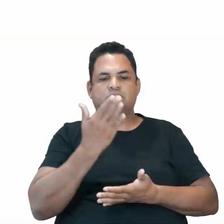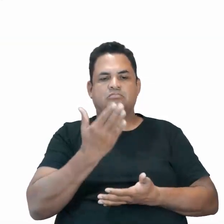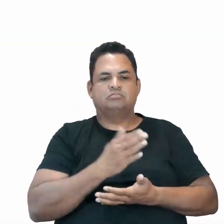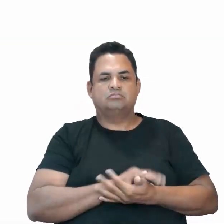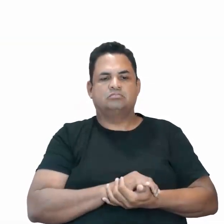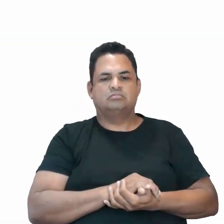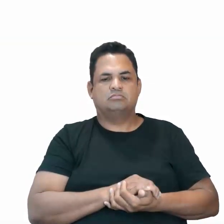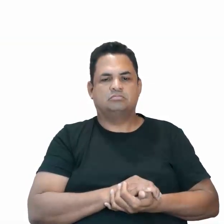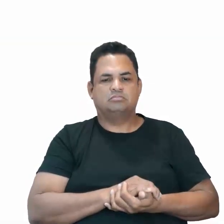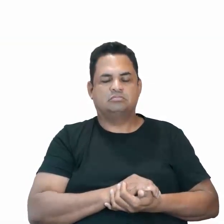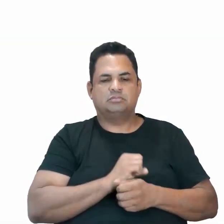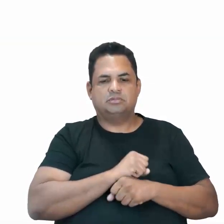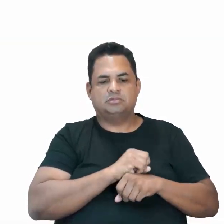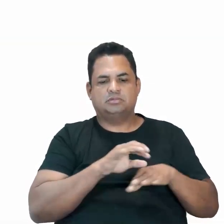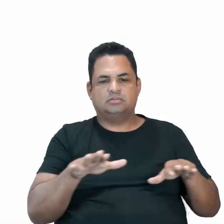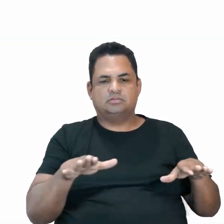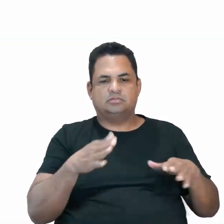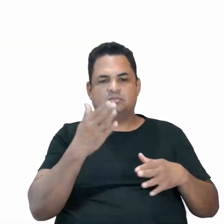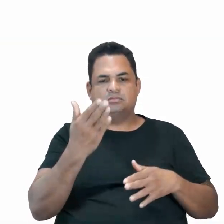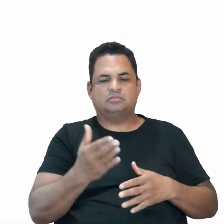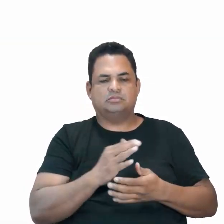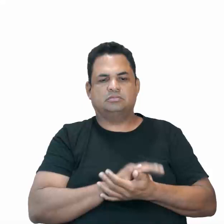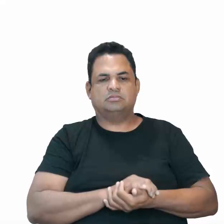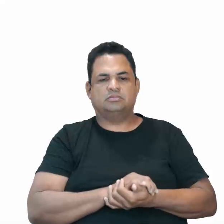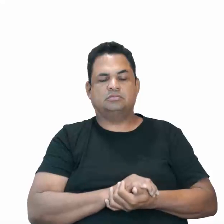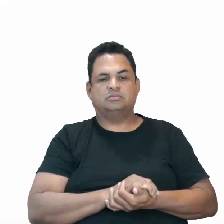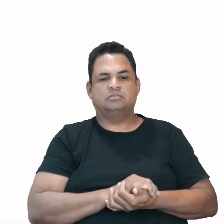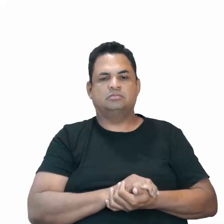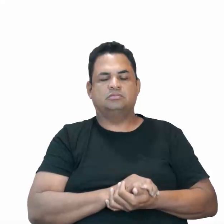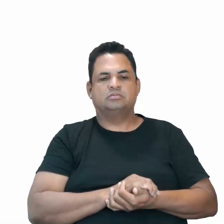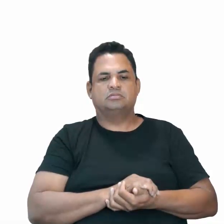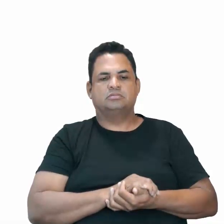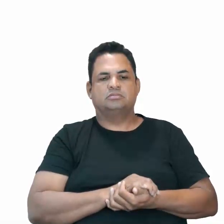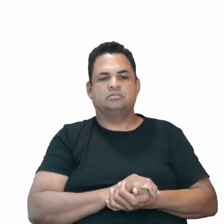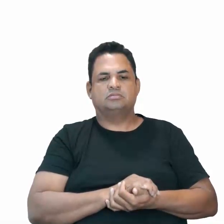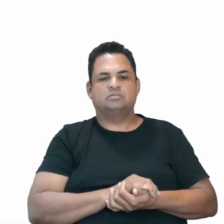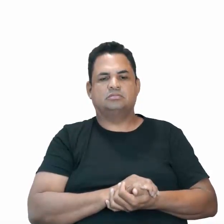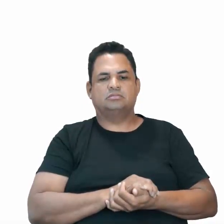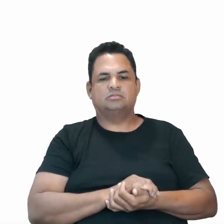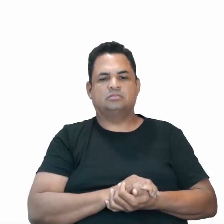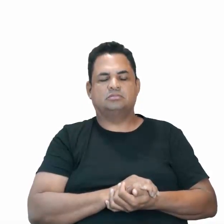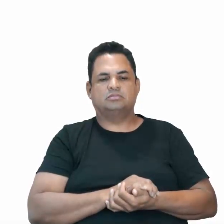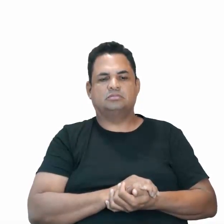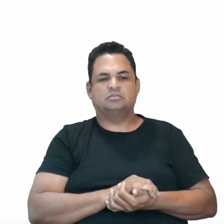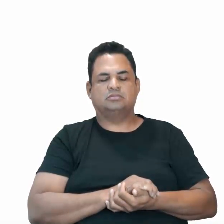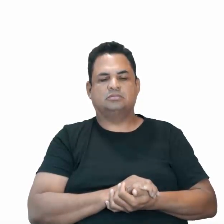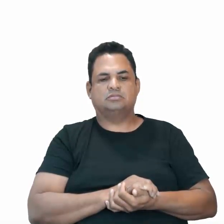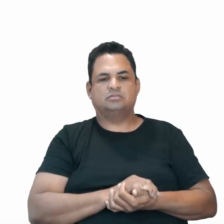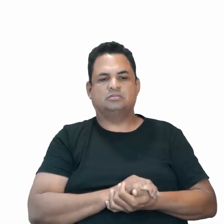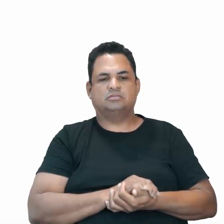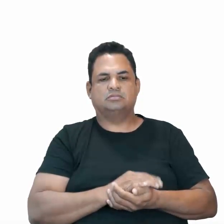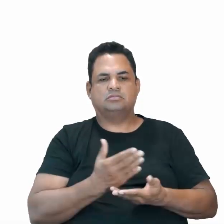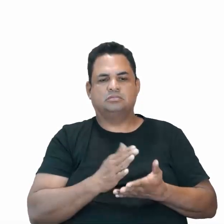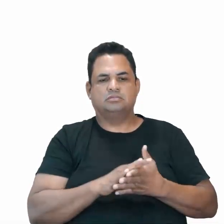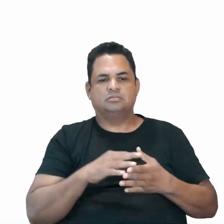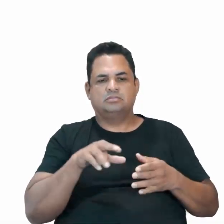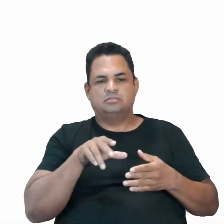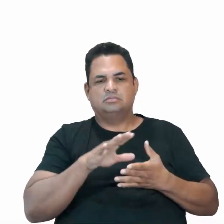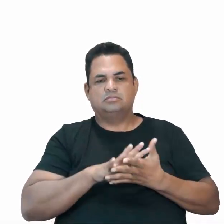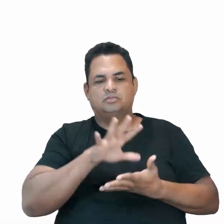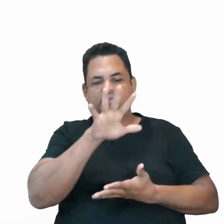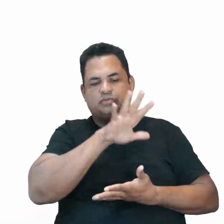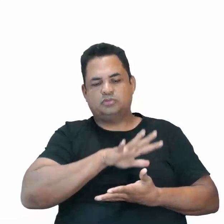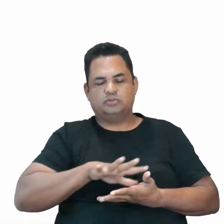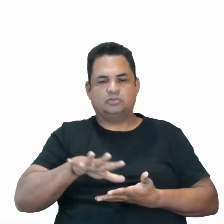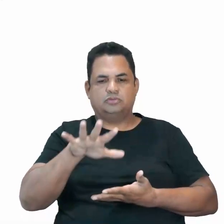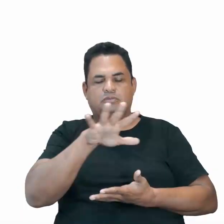distribuída porque, lógico, ela não ia ficar assim, né? Na hora que vai, ela vai ficar dessa forma aqui. Ela tem distribuir de maneira igual em todo o corpo.